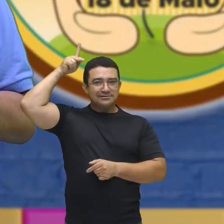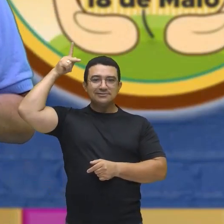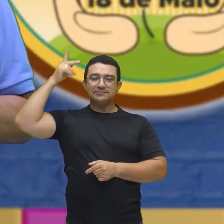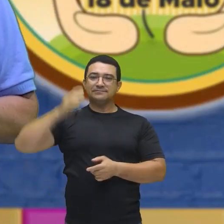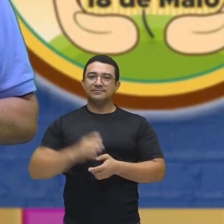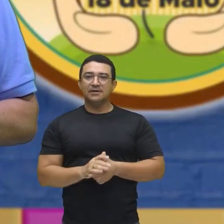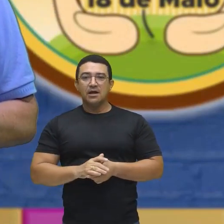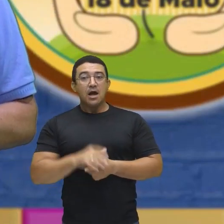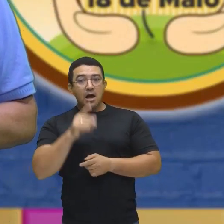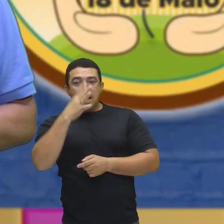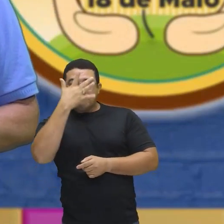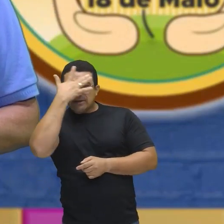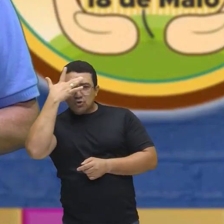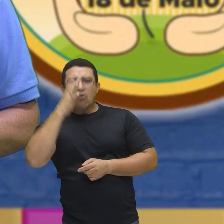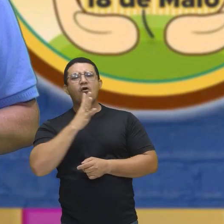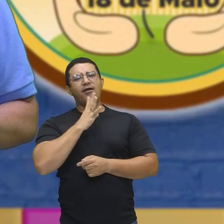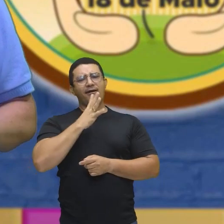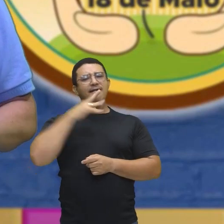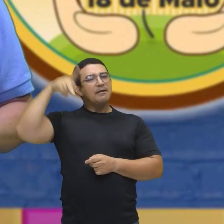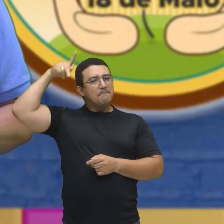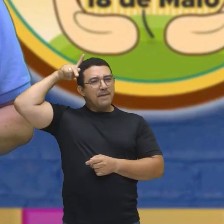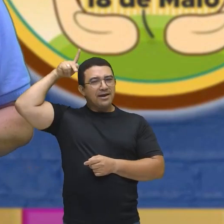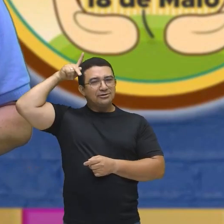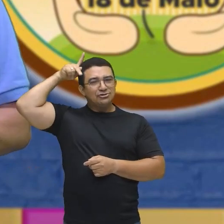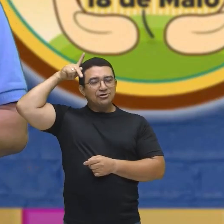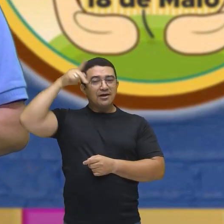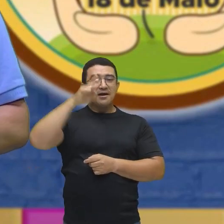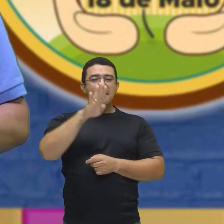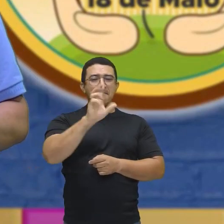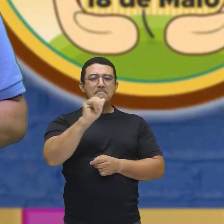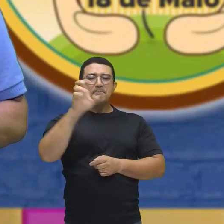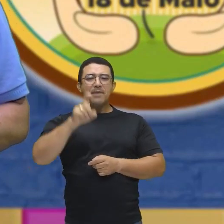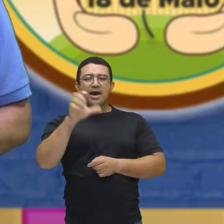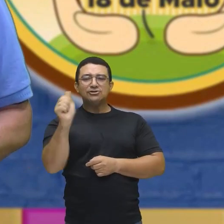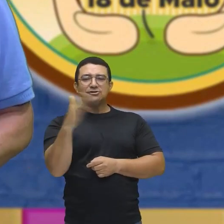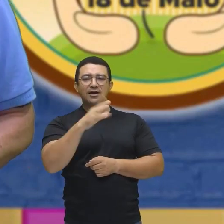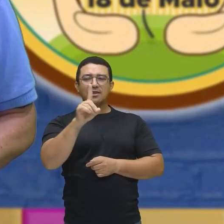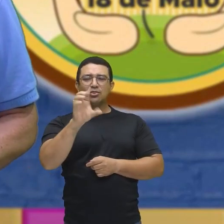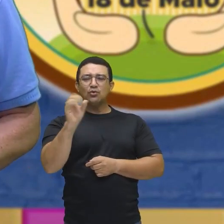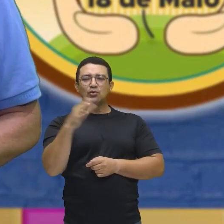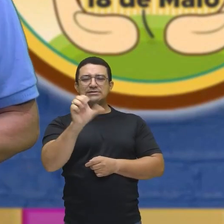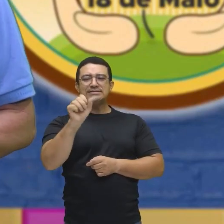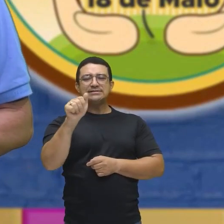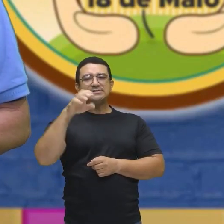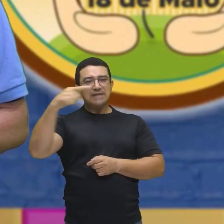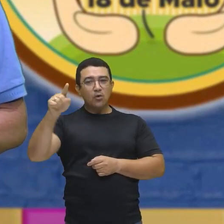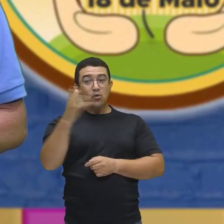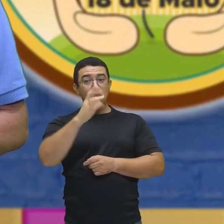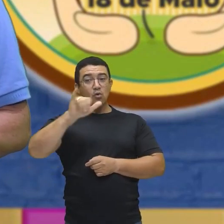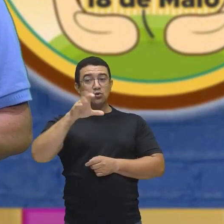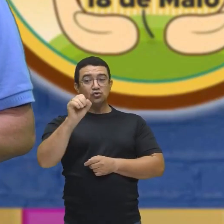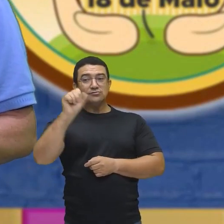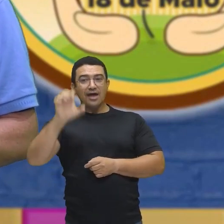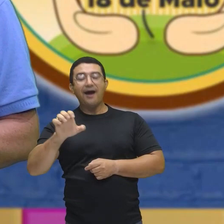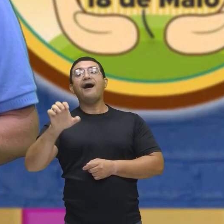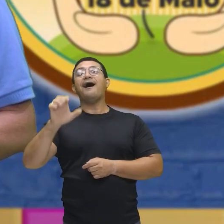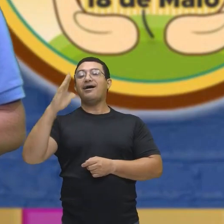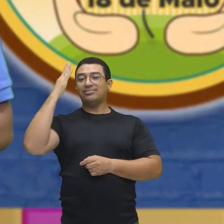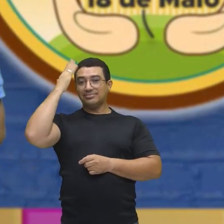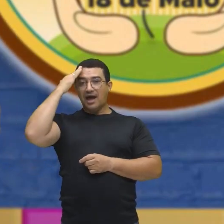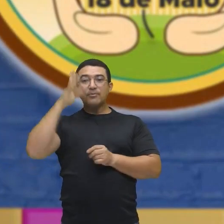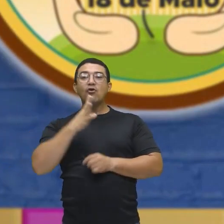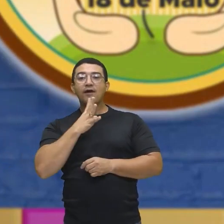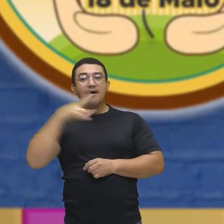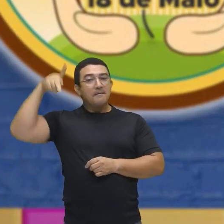quem conhece Parintins, sabe, quando eu falar da Baixa do São José, já vai saber o que eu estou falando. E como eu tenho orgulho